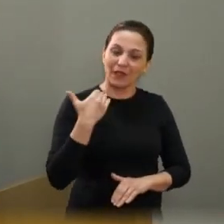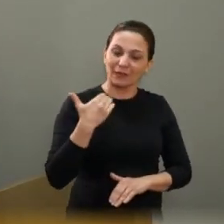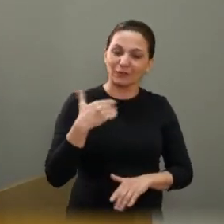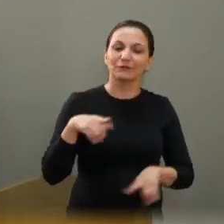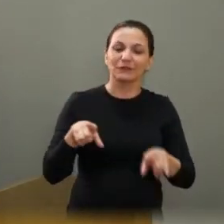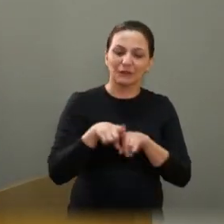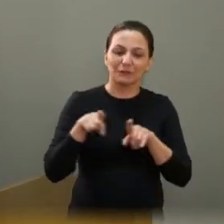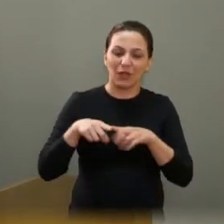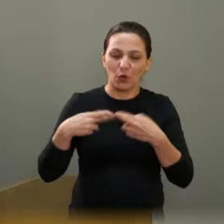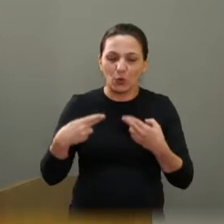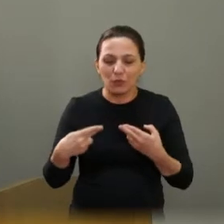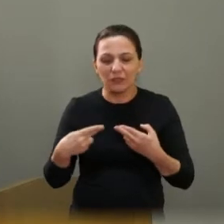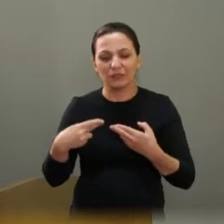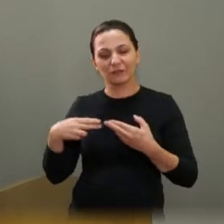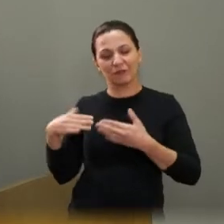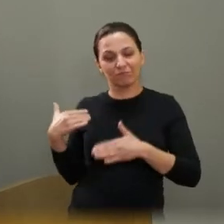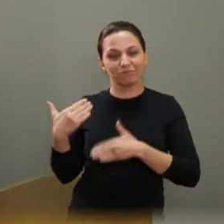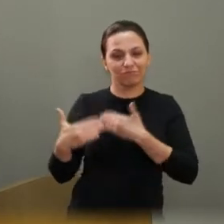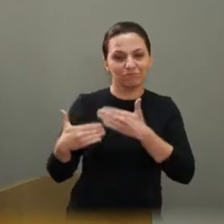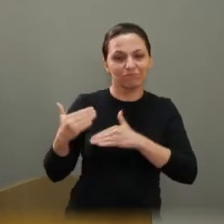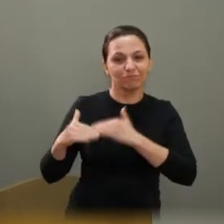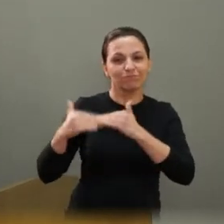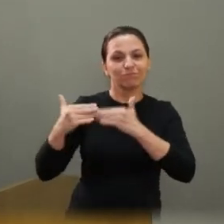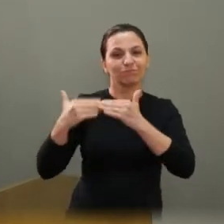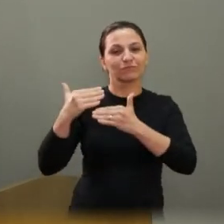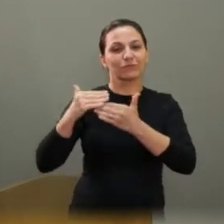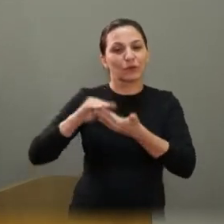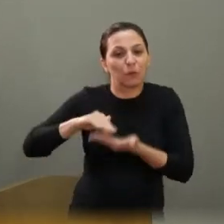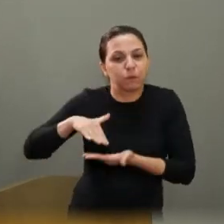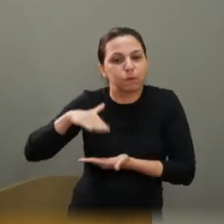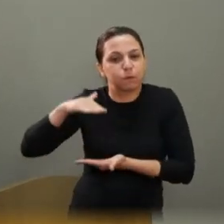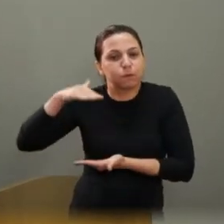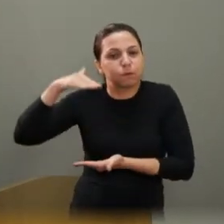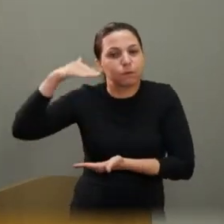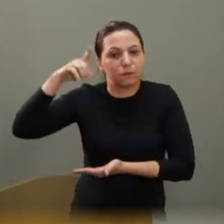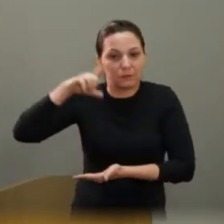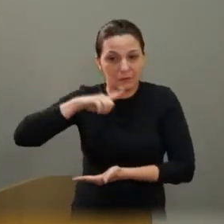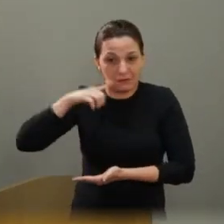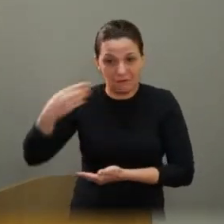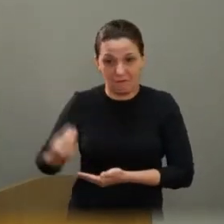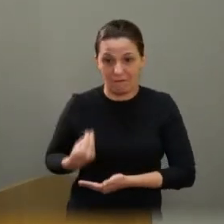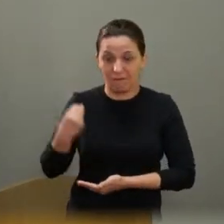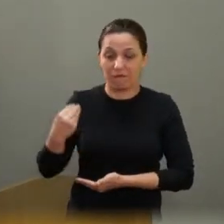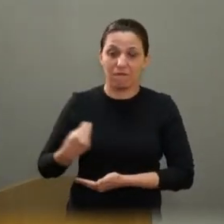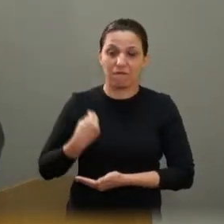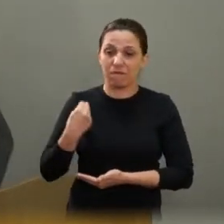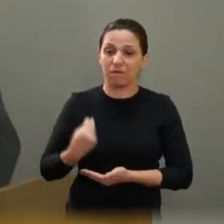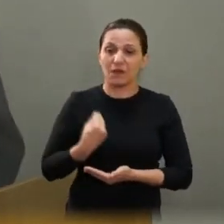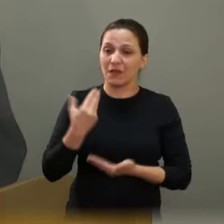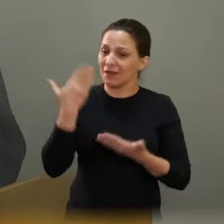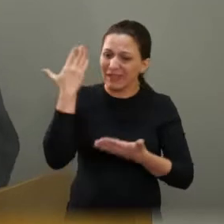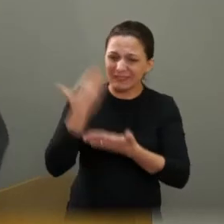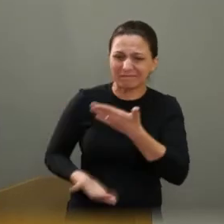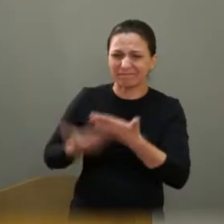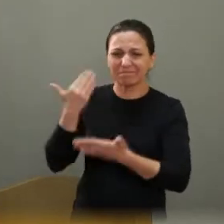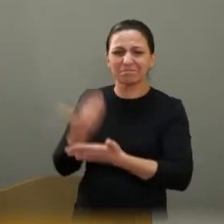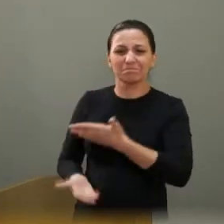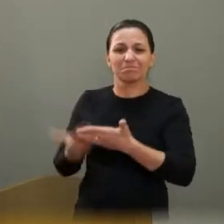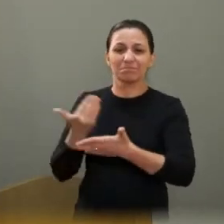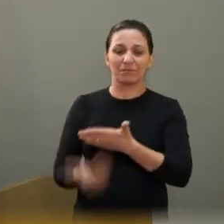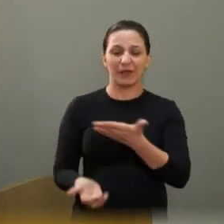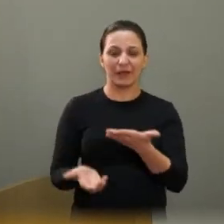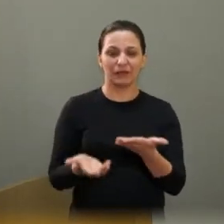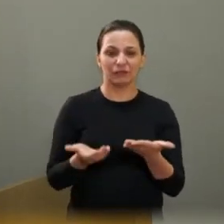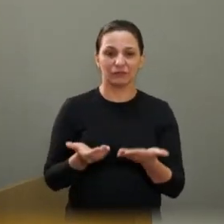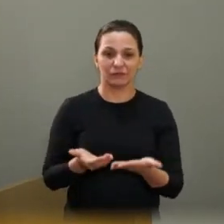a vida toda é isso só vai mudar isso só vai mudar Infelizmente eu